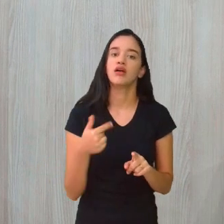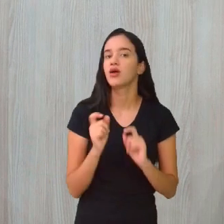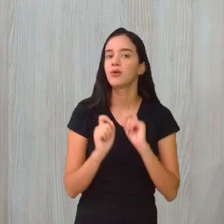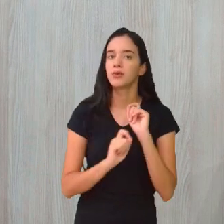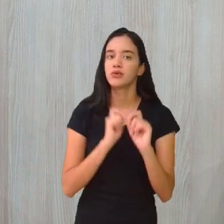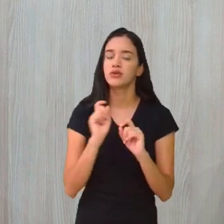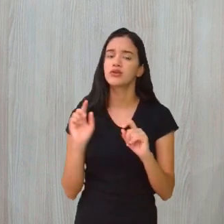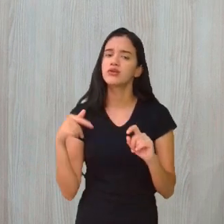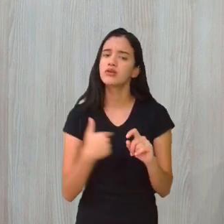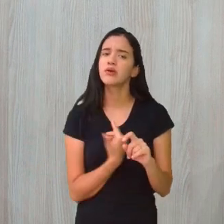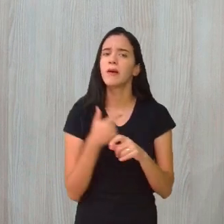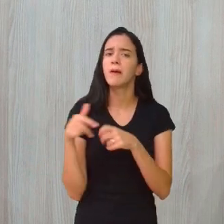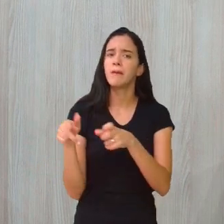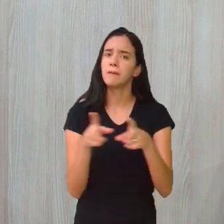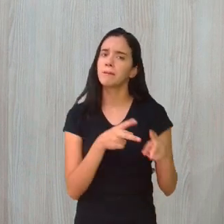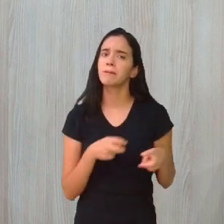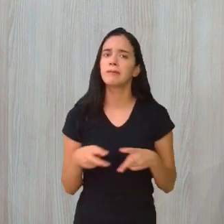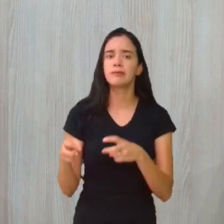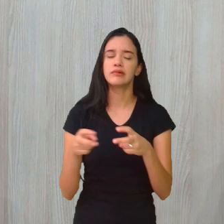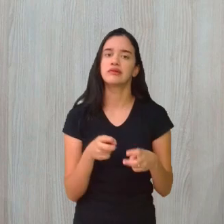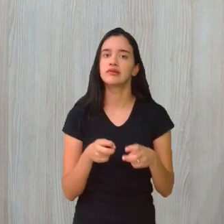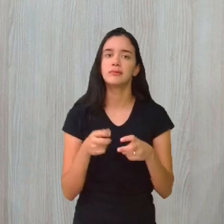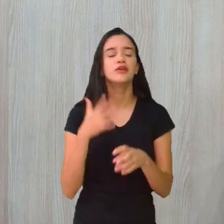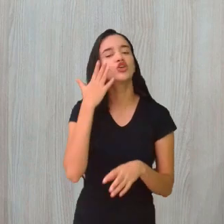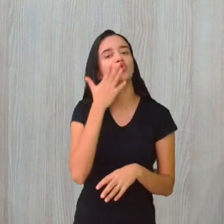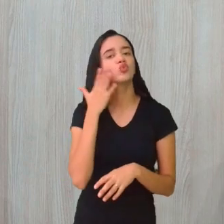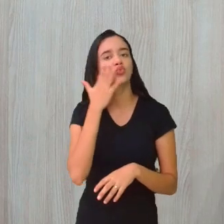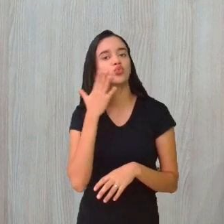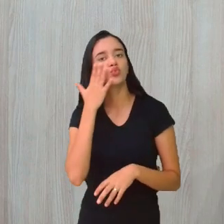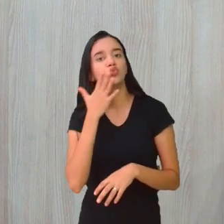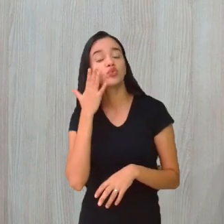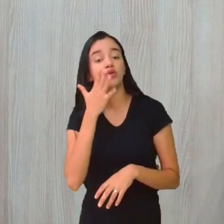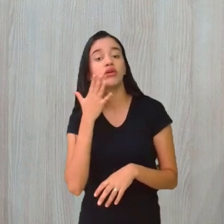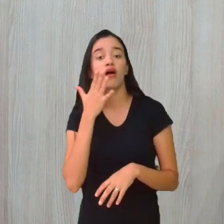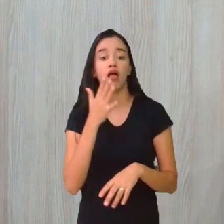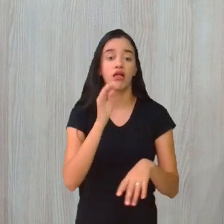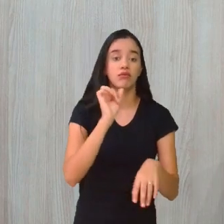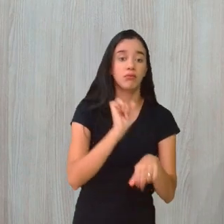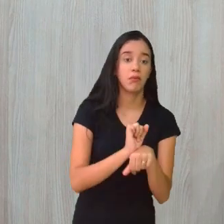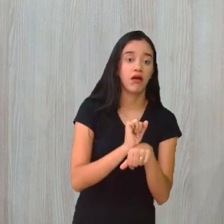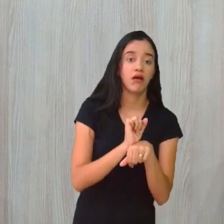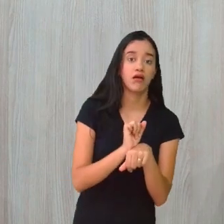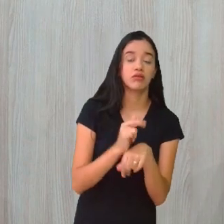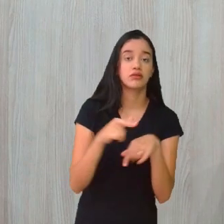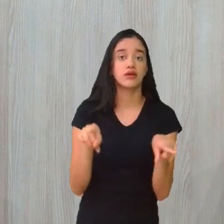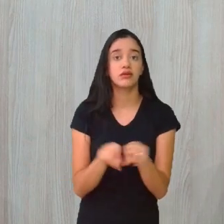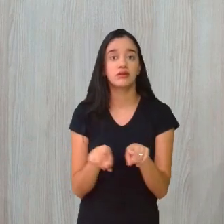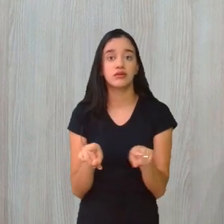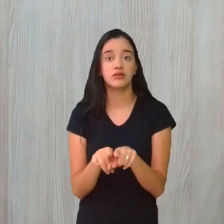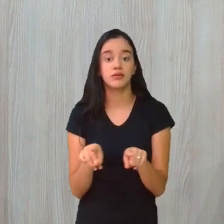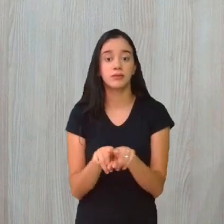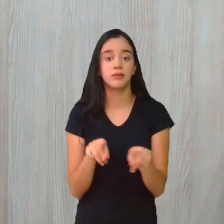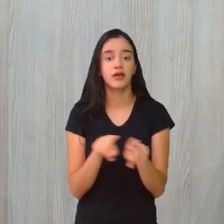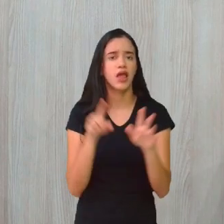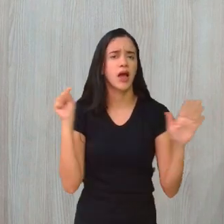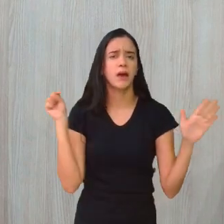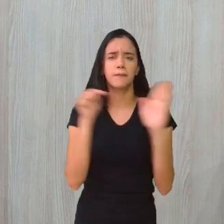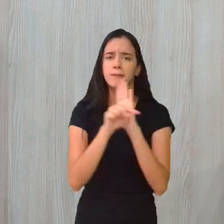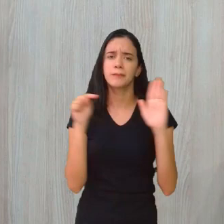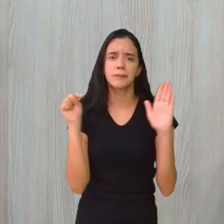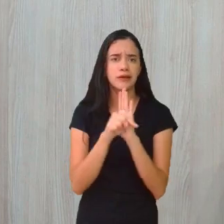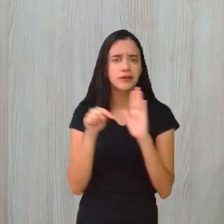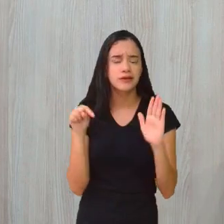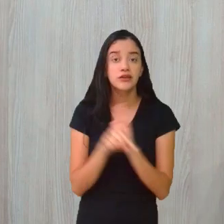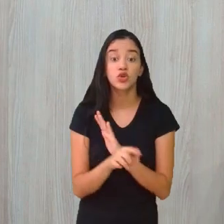questões que a gente percebe discursivamente, né? Oralmente, por exemplo, as pausas, a entonação da pergunta,